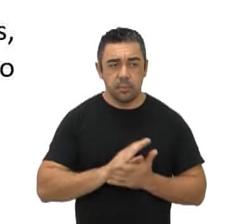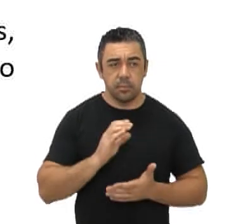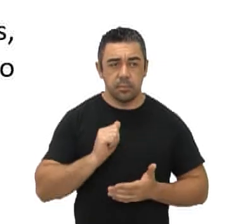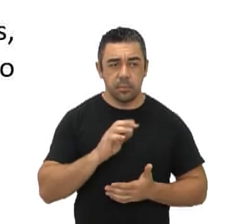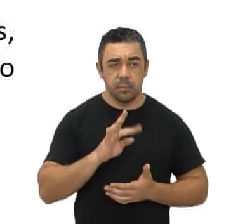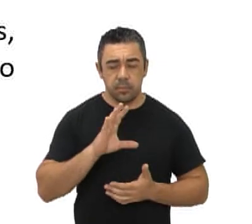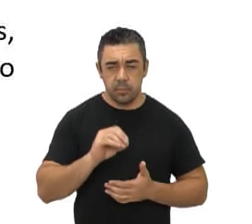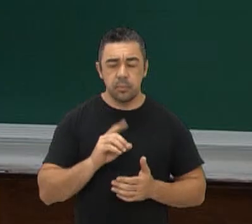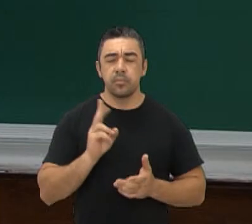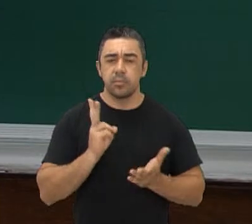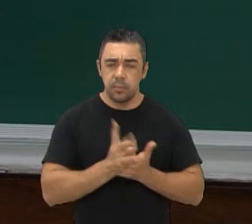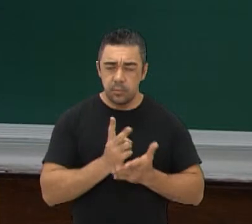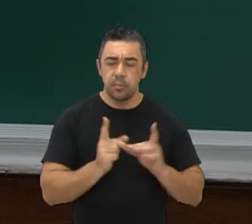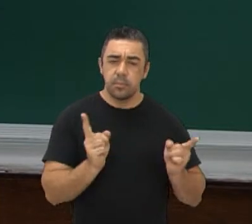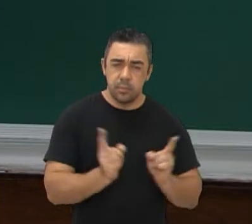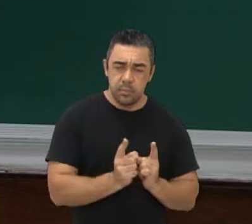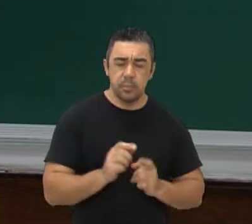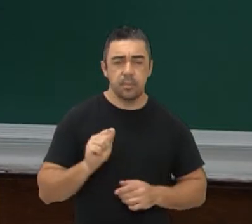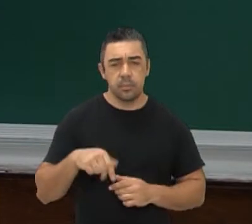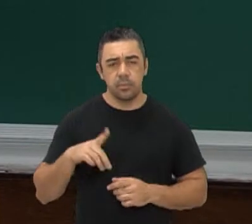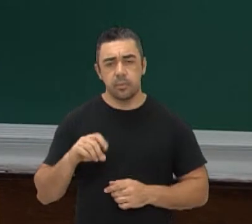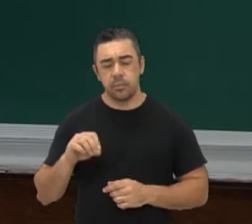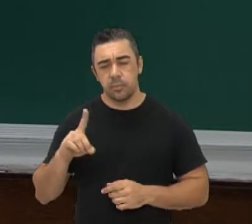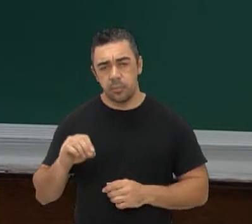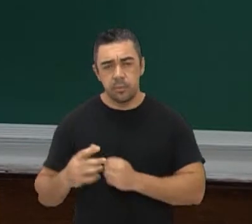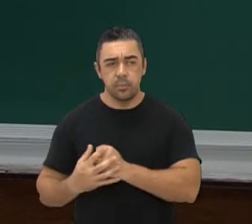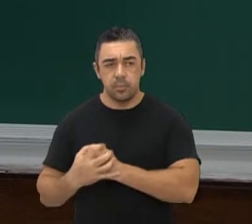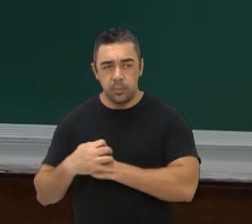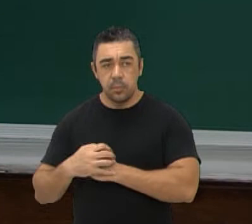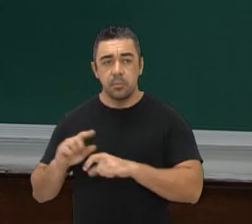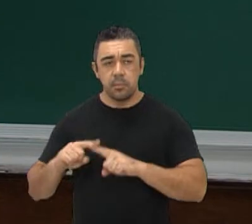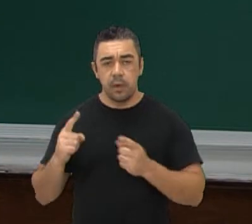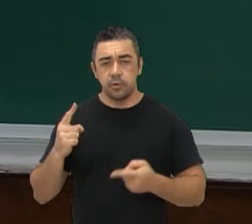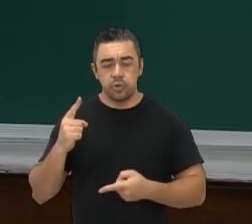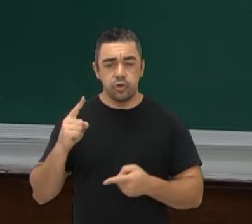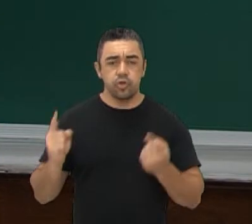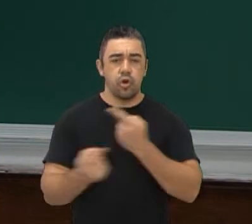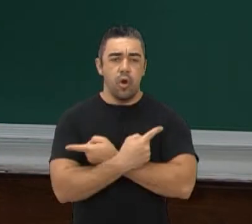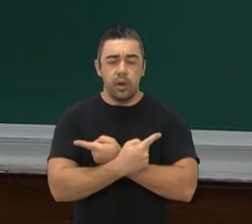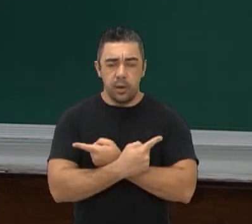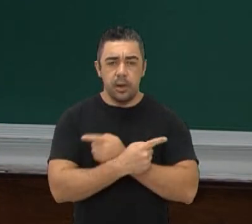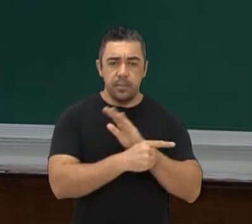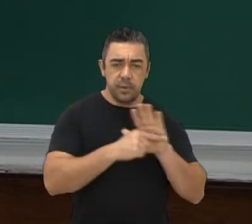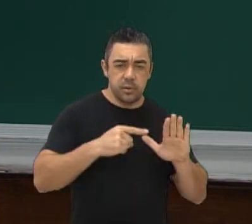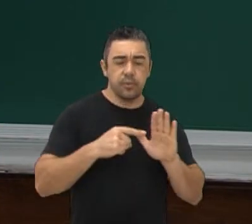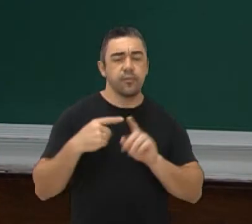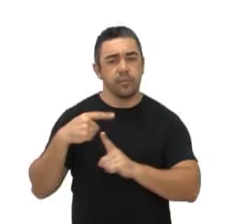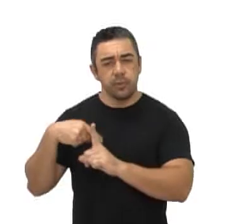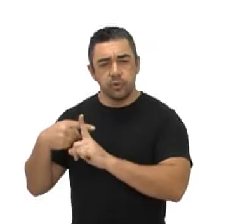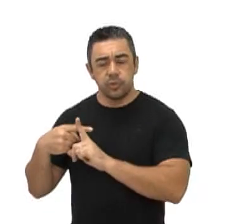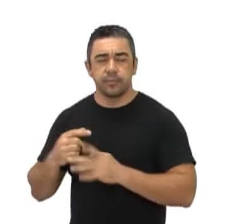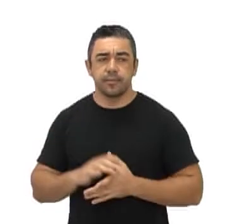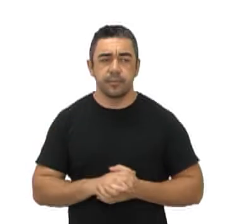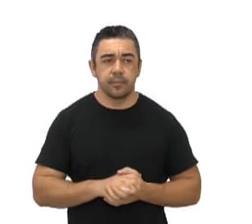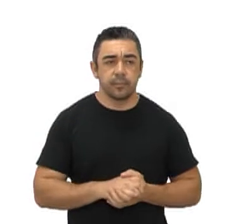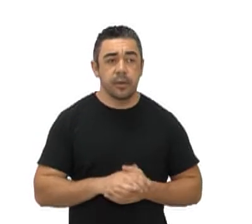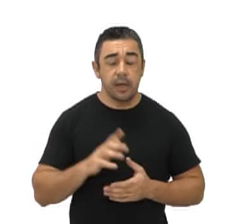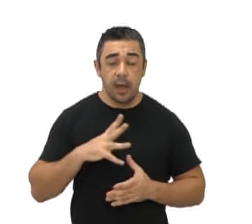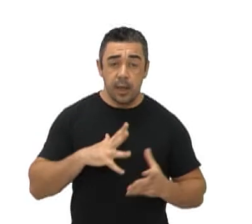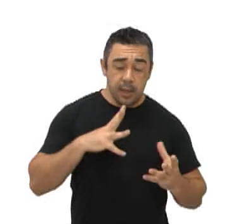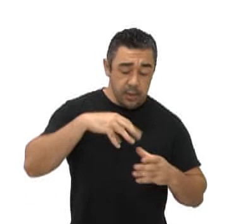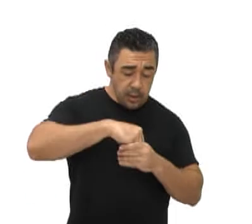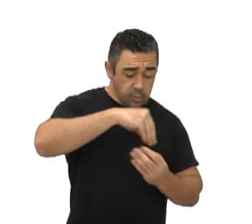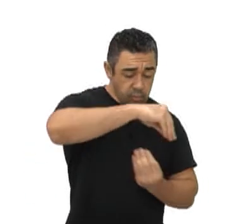sempre redução, no ânodo sempre oxidação, mas o sinal ali é trocado. E aí na eletrólise em solução,